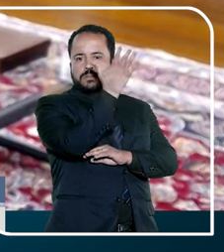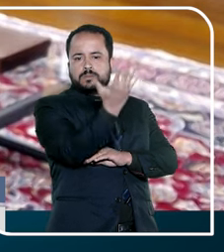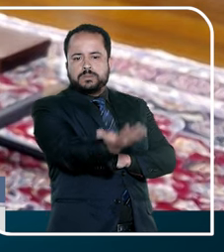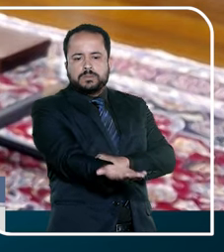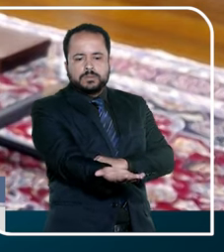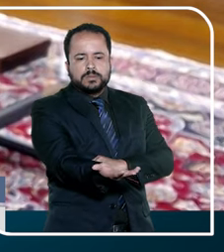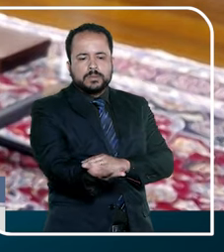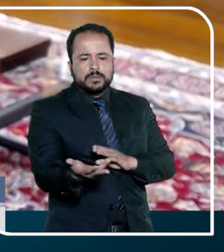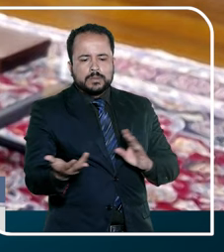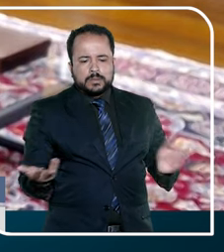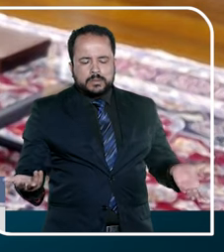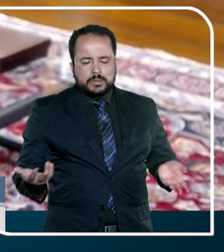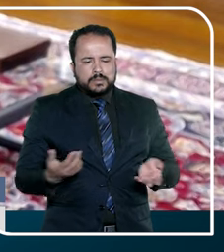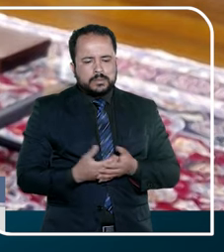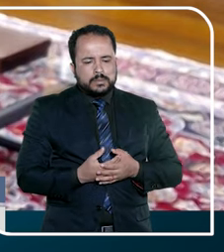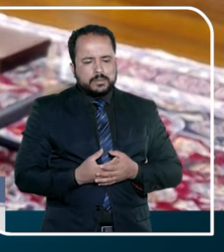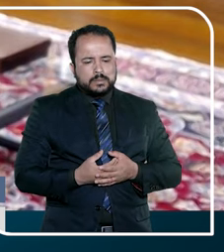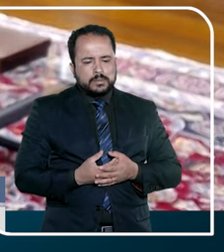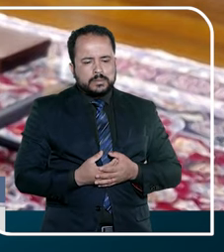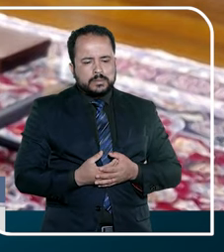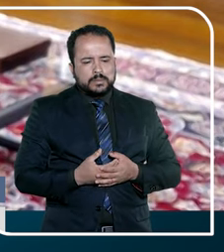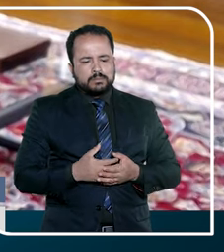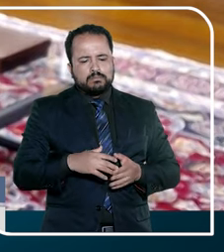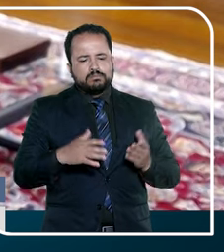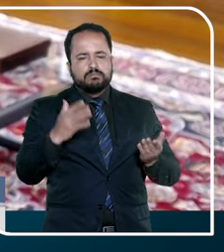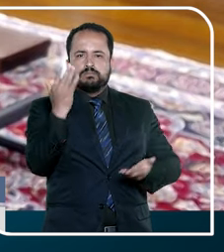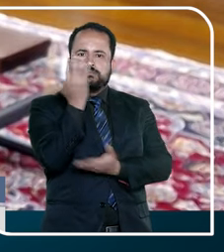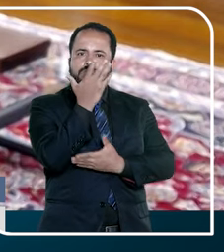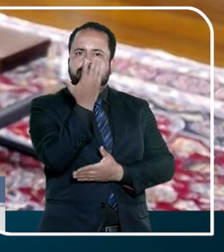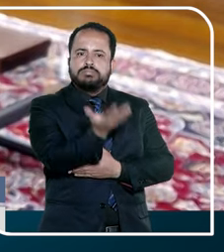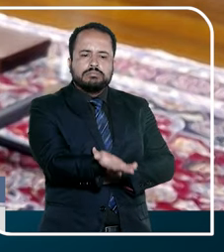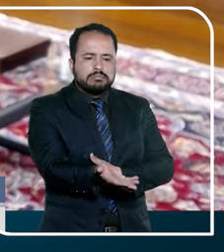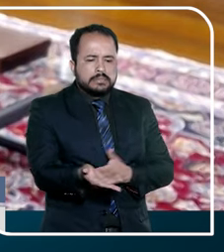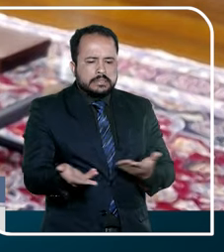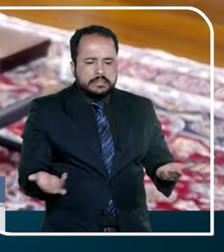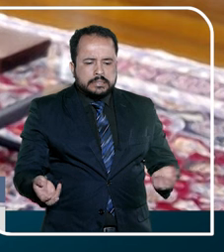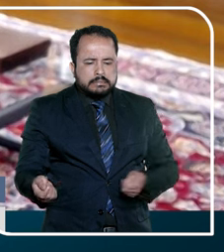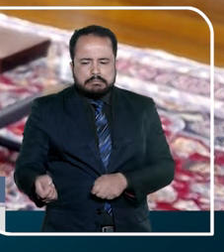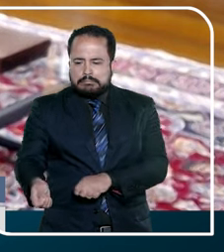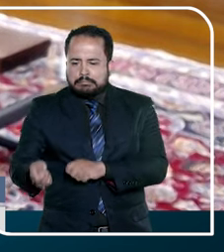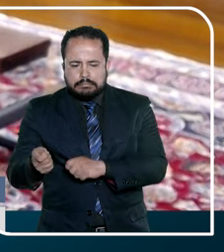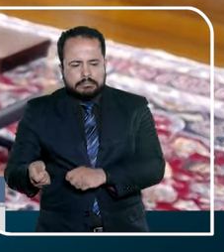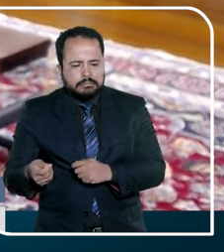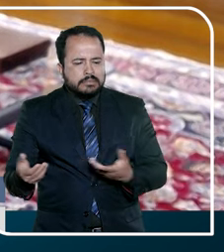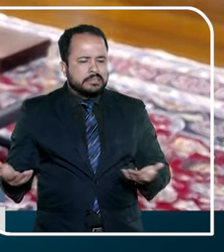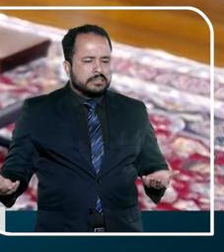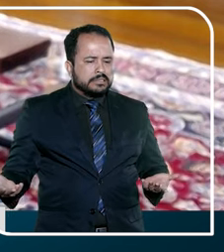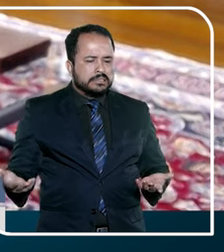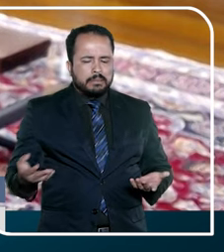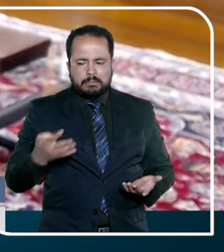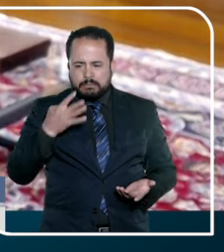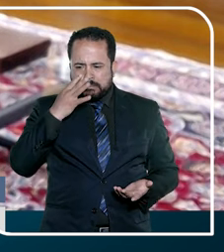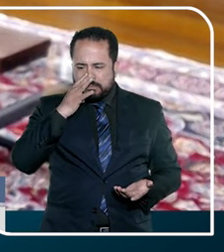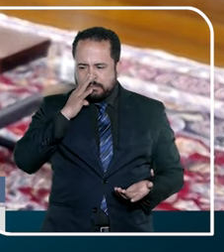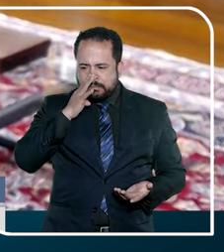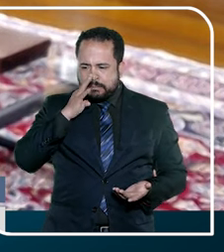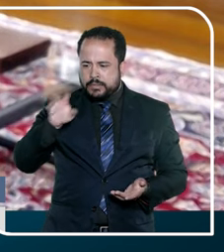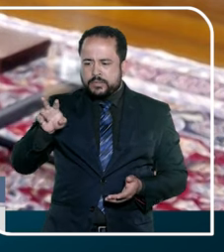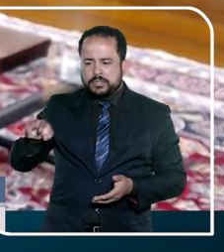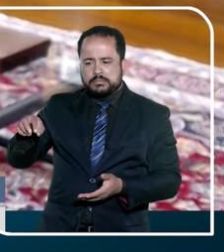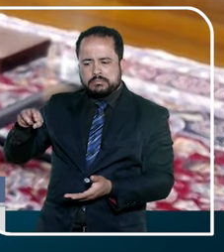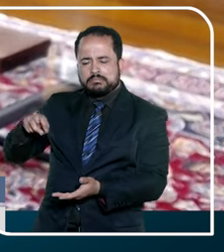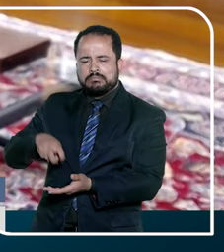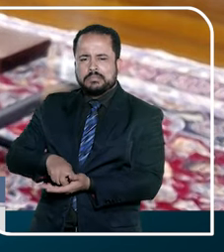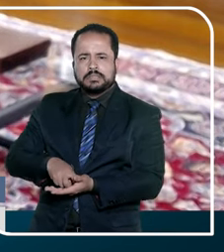e autorizada para o desmatamento então seria um exagero muito grande punir essa conduta né com algo tão